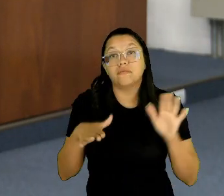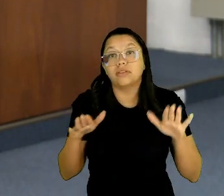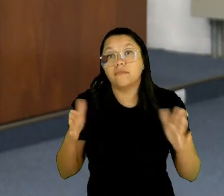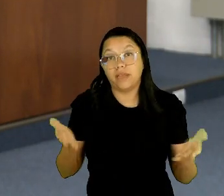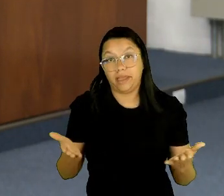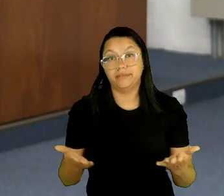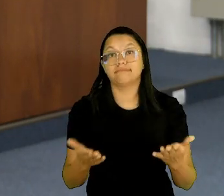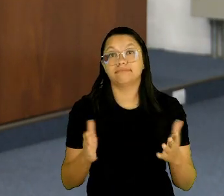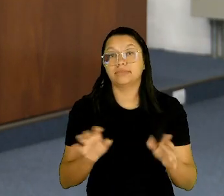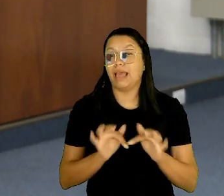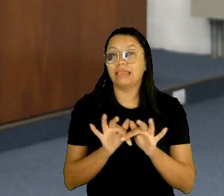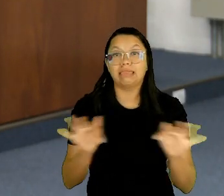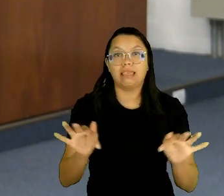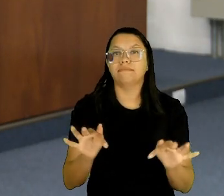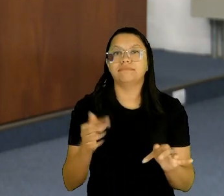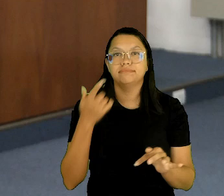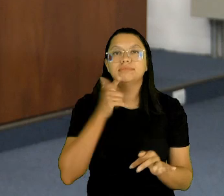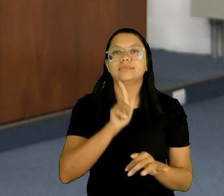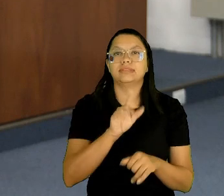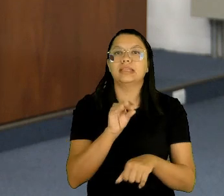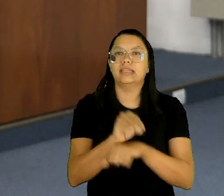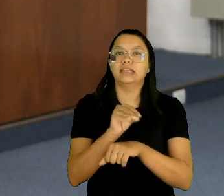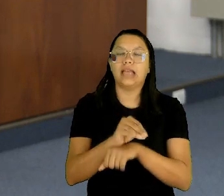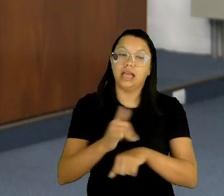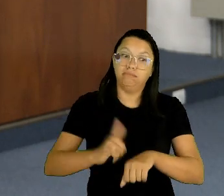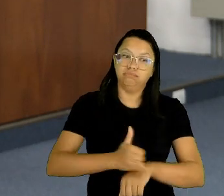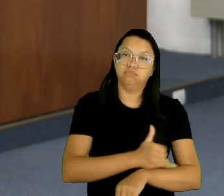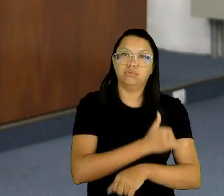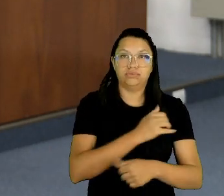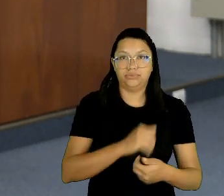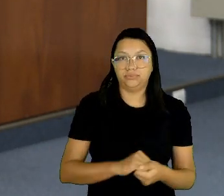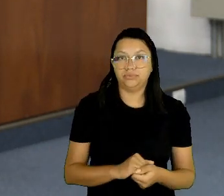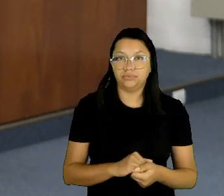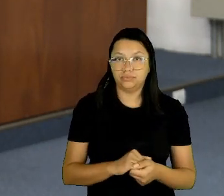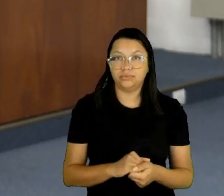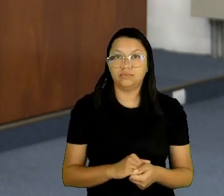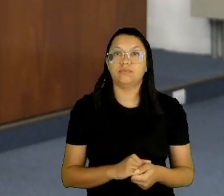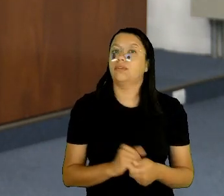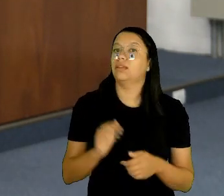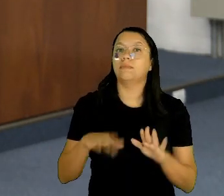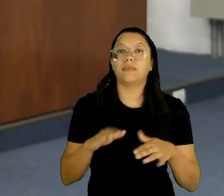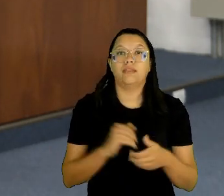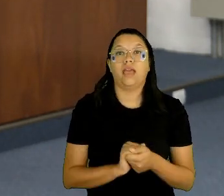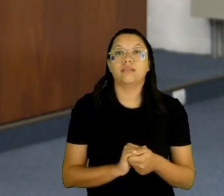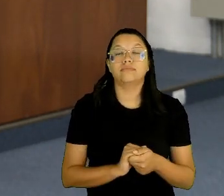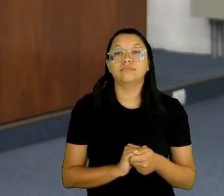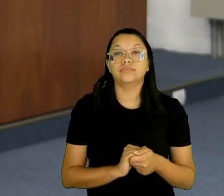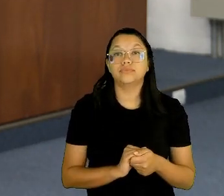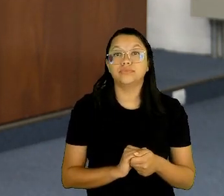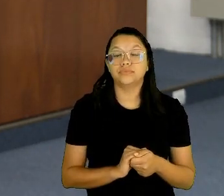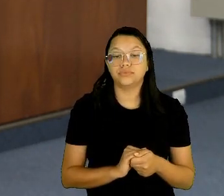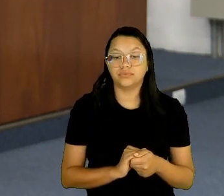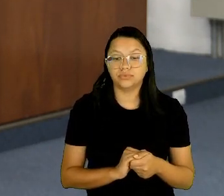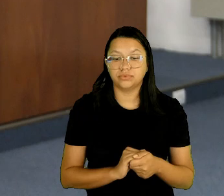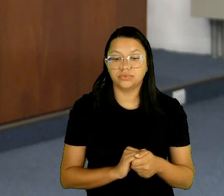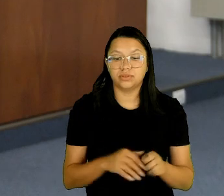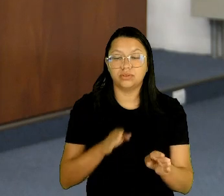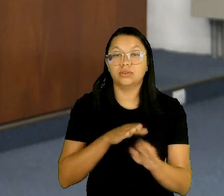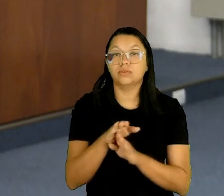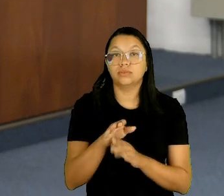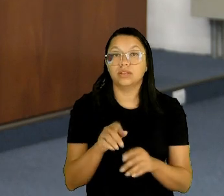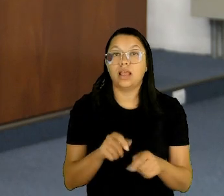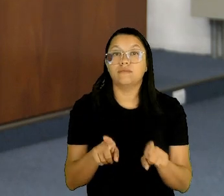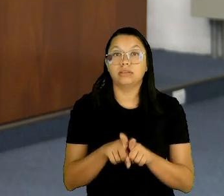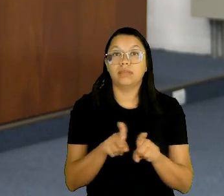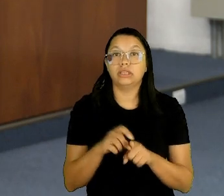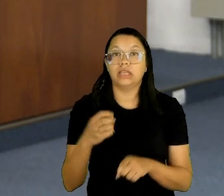resolver. Não é assim que a gente consegue tratar esse excesso de peso, né? E, a depender dos casos, em geral, a gente